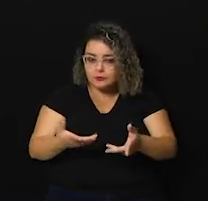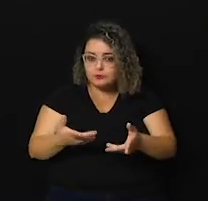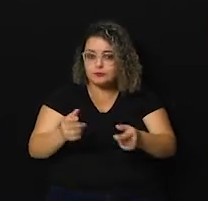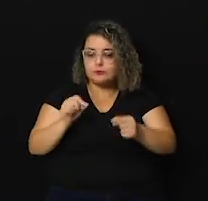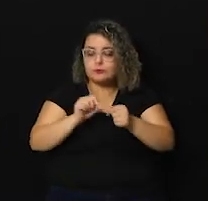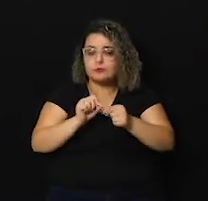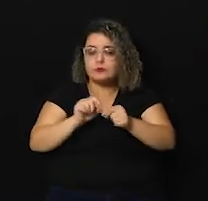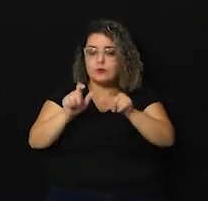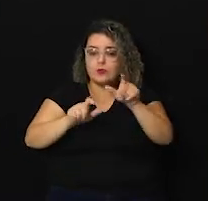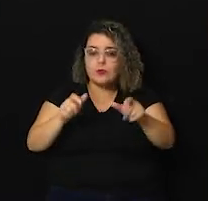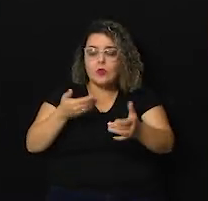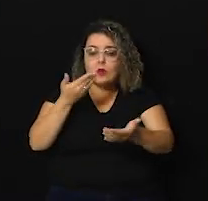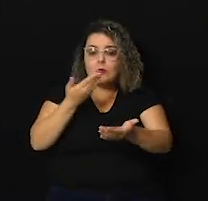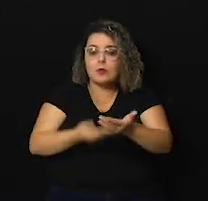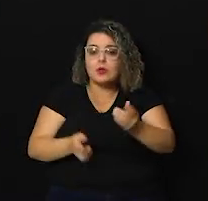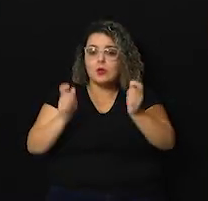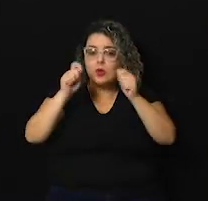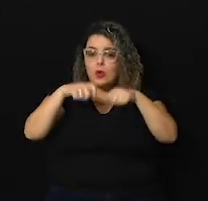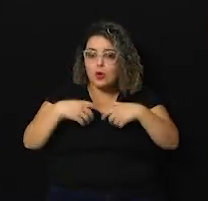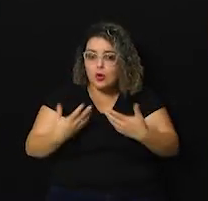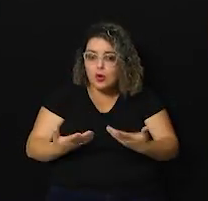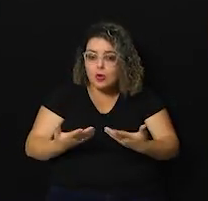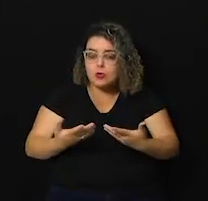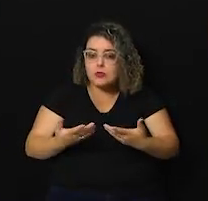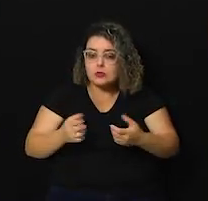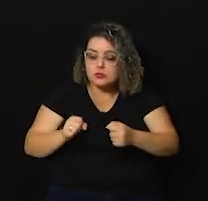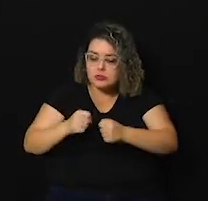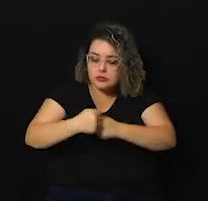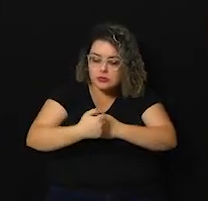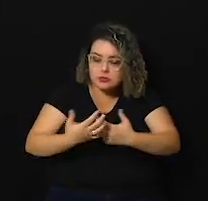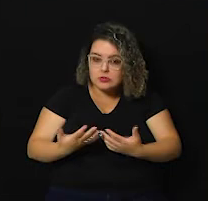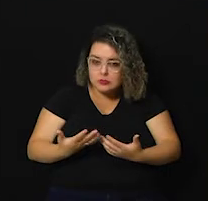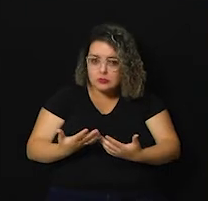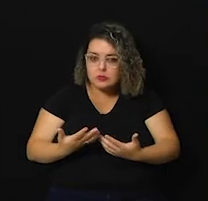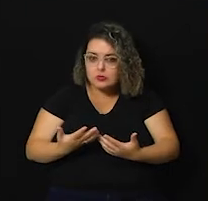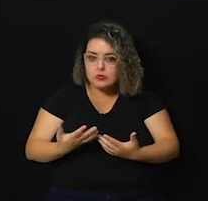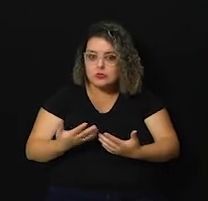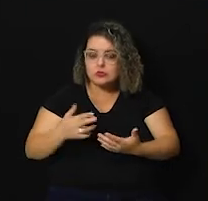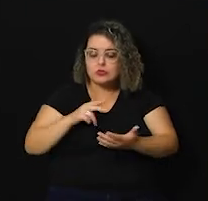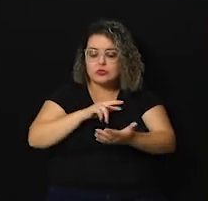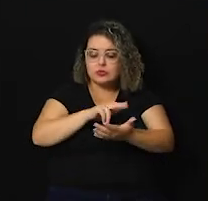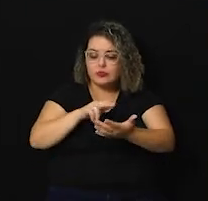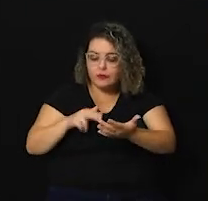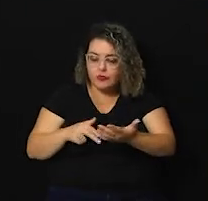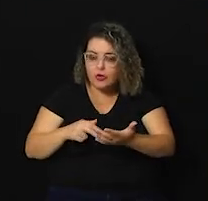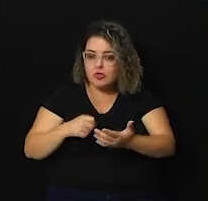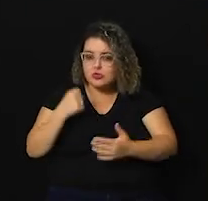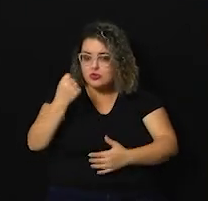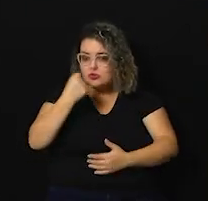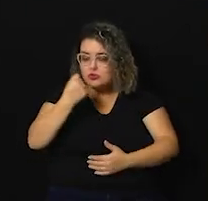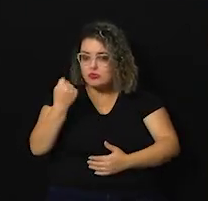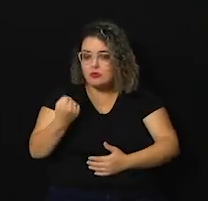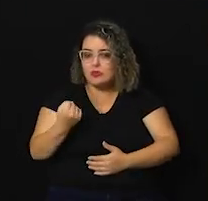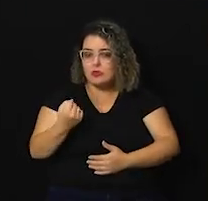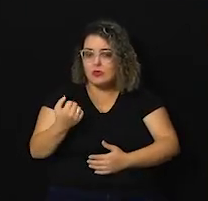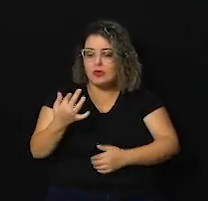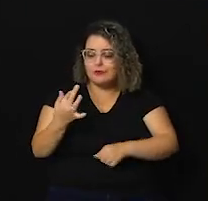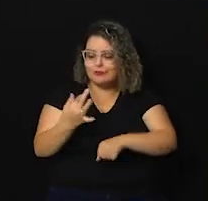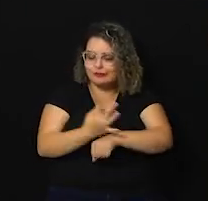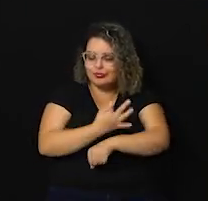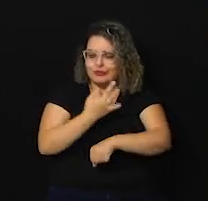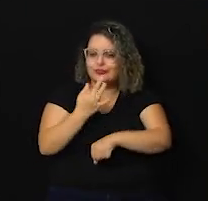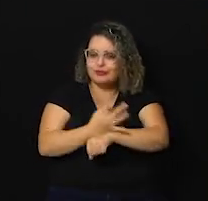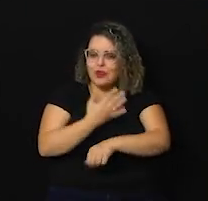que fazem com que as pessoas percam a capacidade de se defender contra uma série agravos que antes era fácil de se